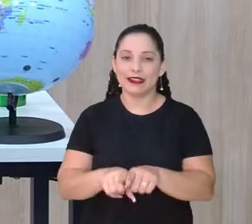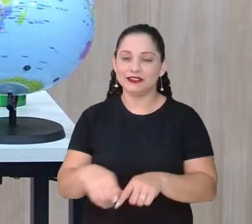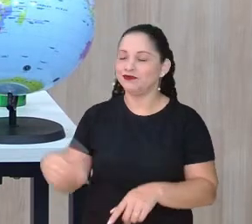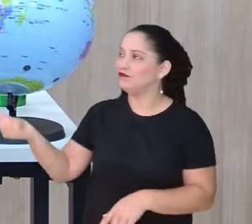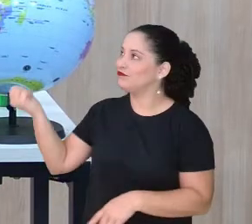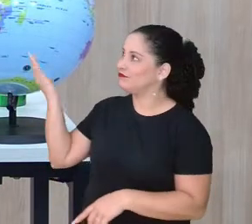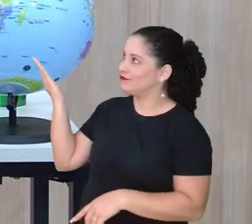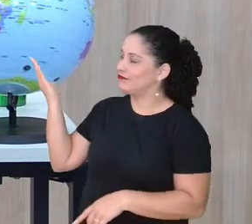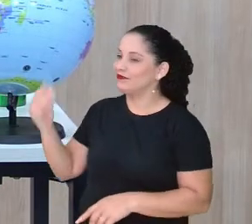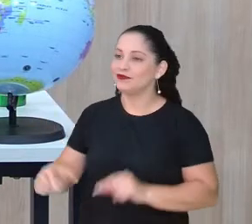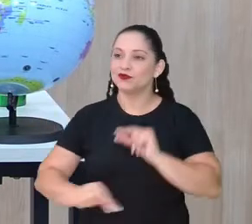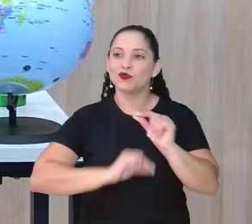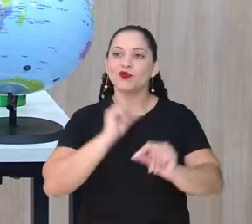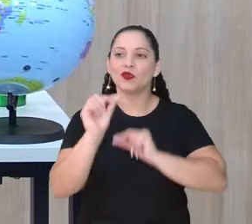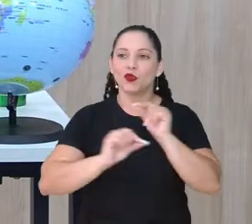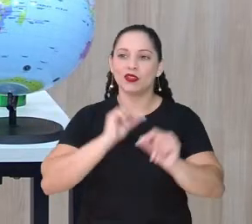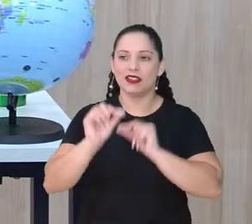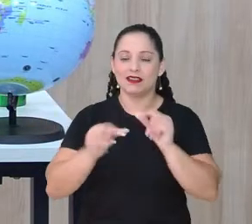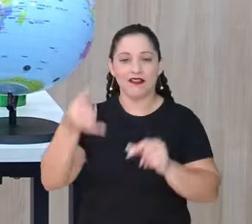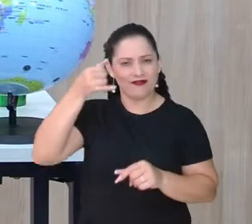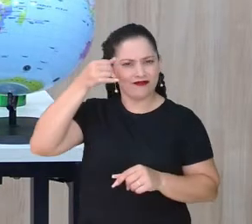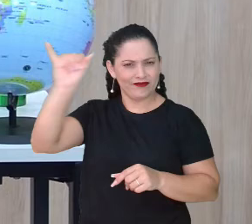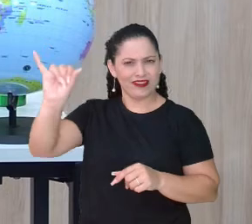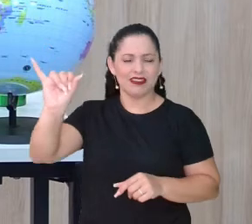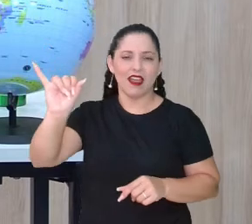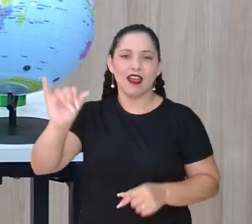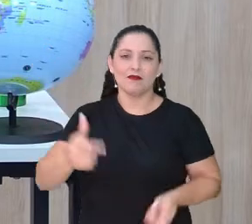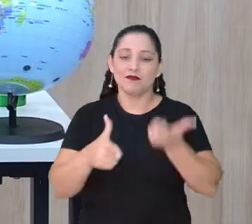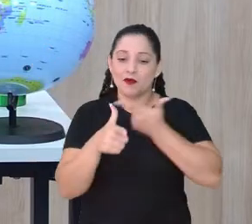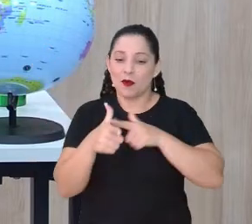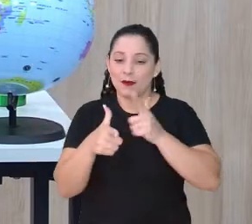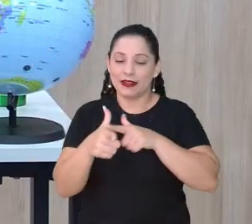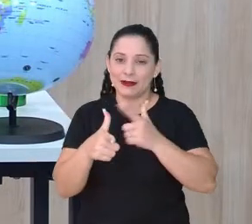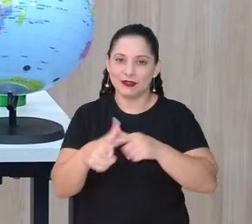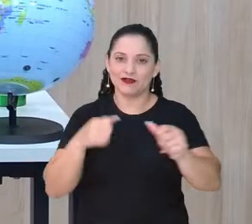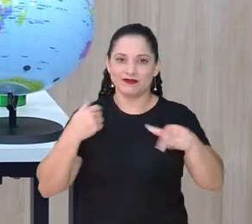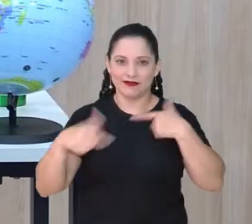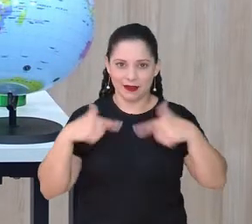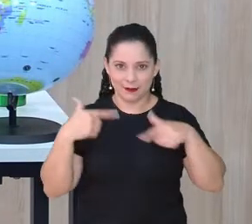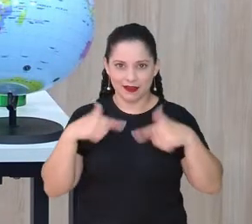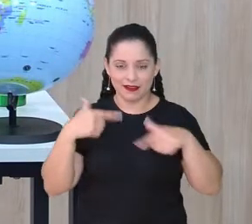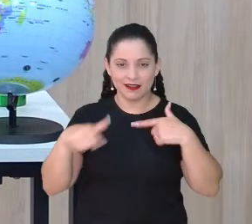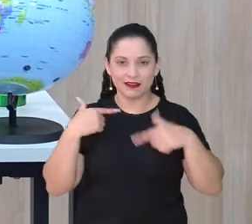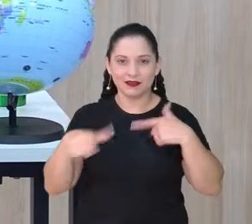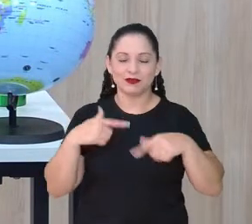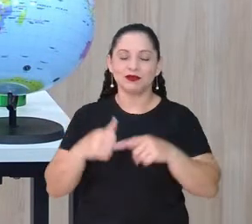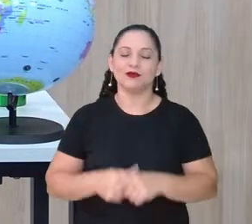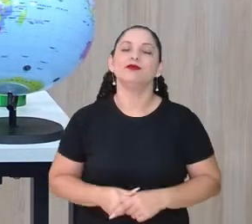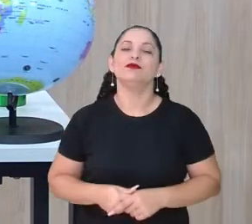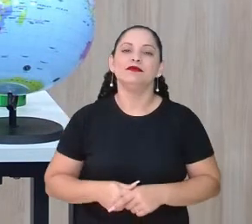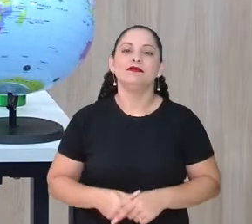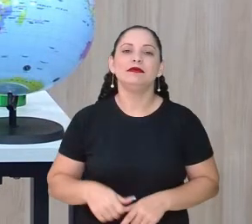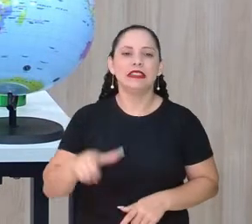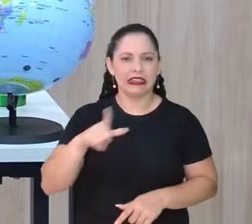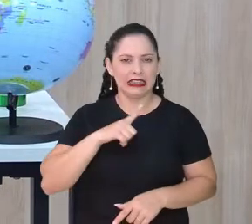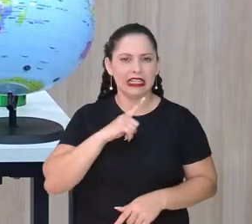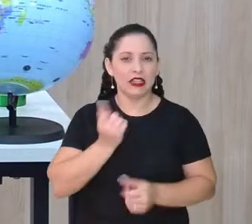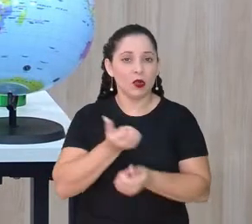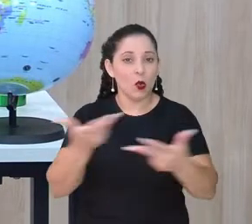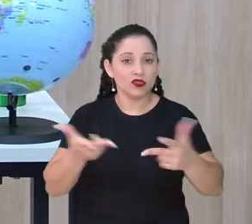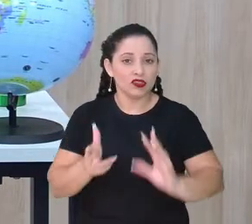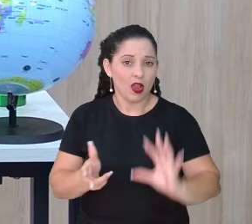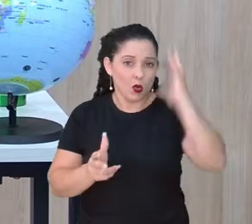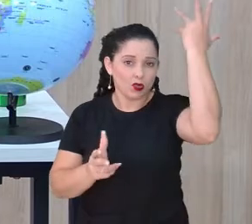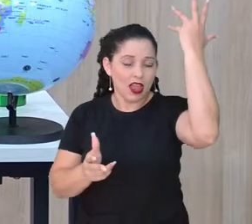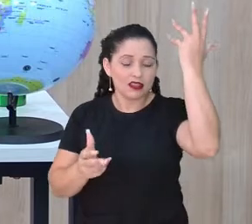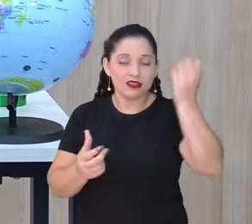questão aí da prevenção de acidentes e doenças do trabalho. É interessante a gente saber que existem os acidentes, né, que